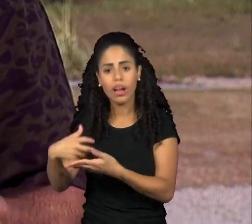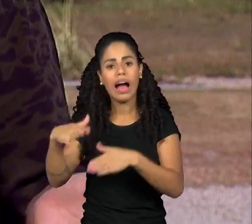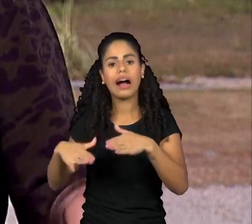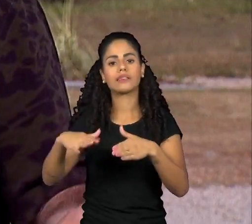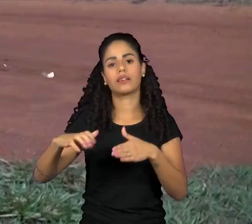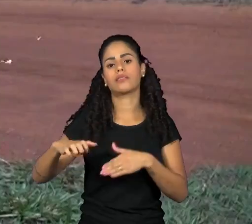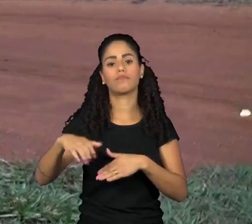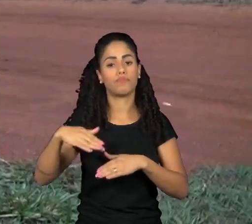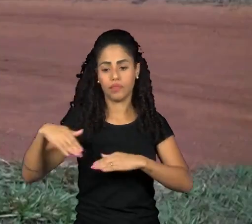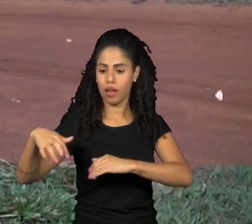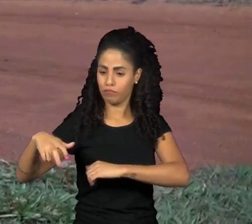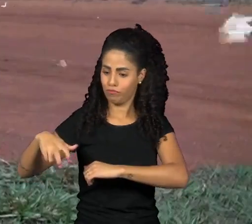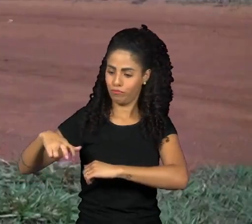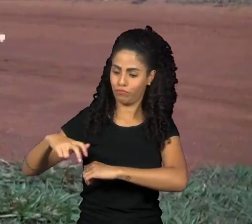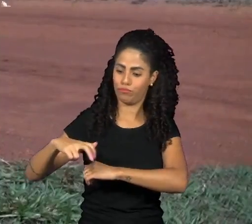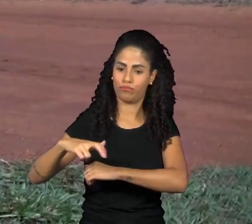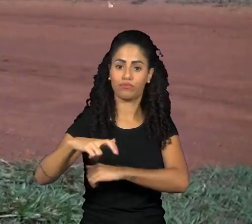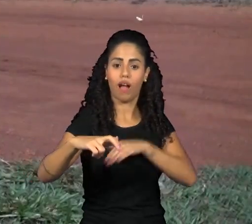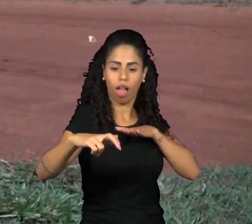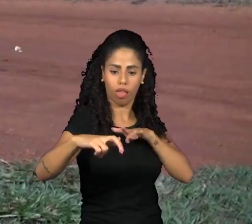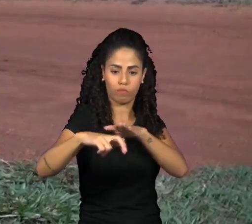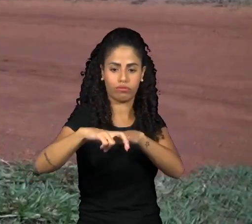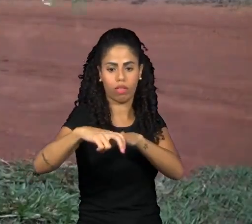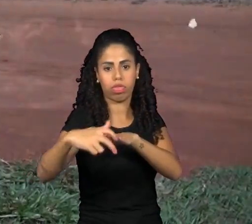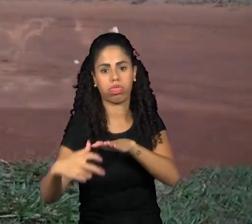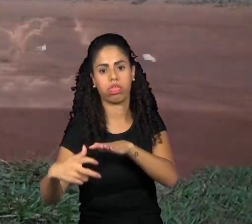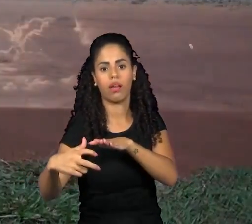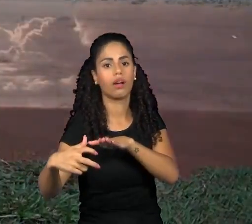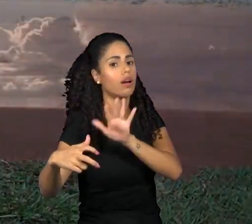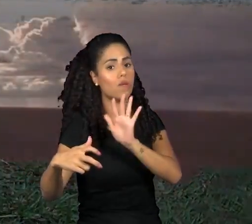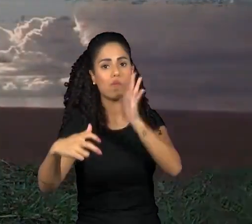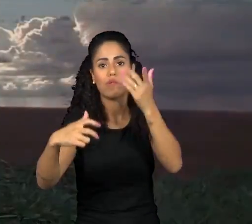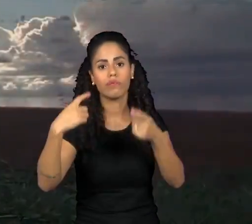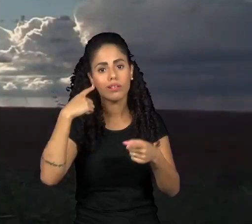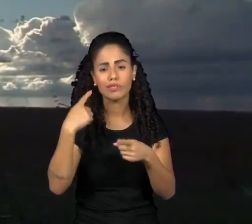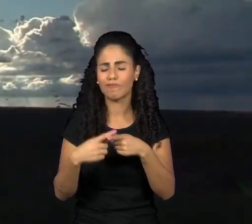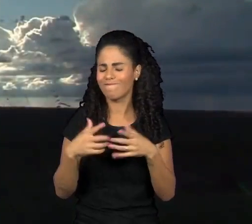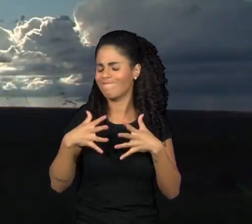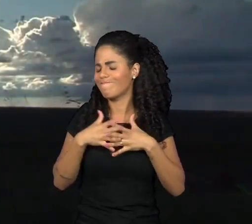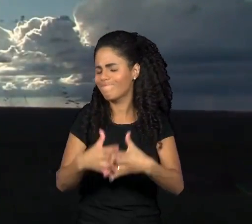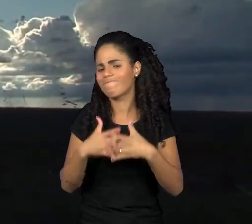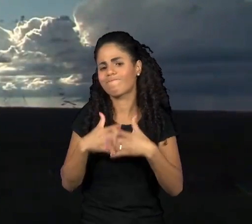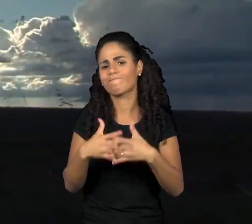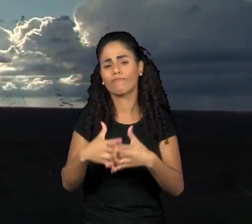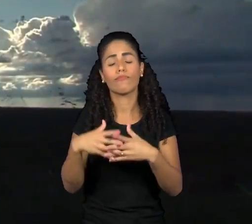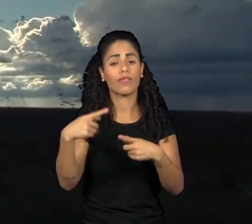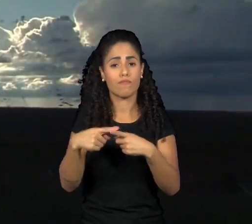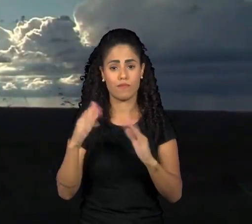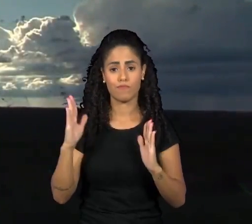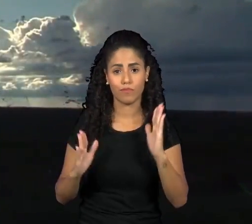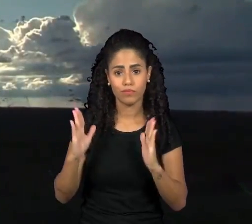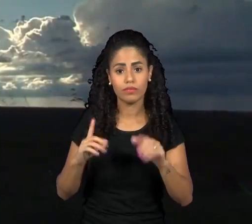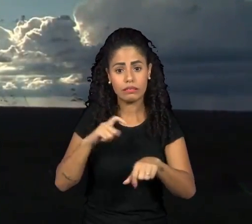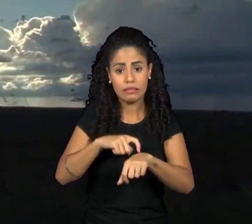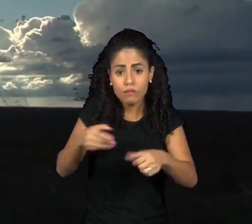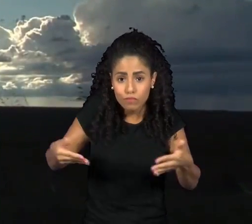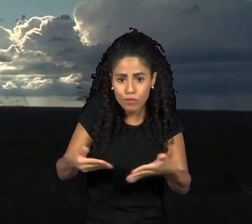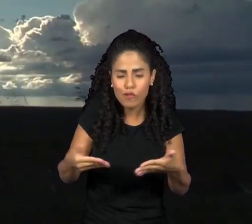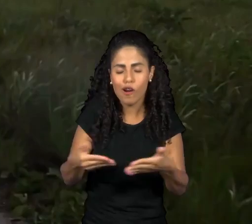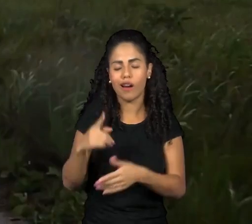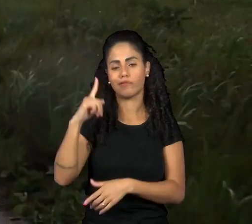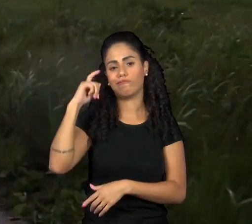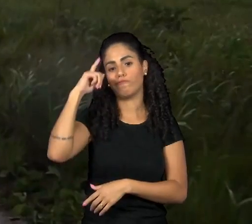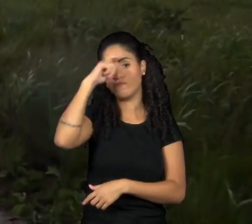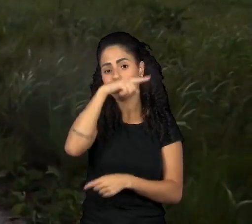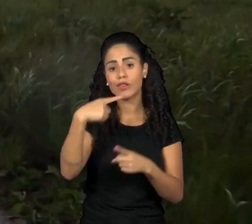são mortos. Então, realmente é muito complicado o momento que a gente está passando.